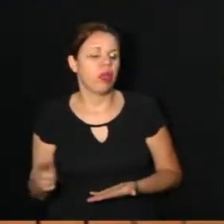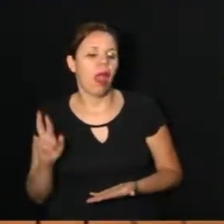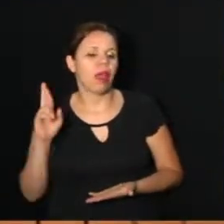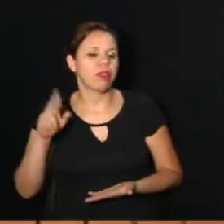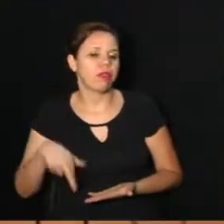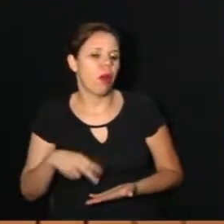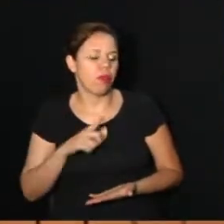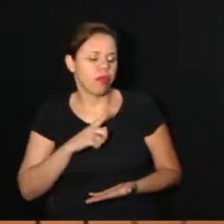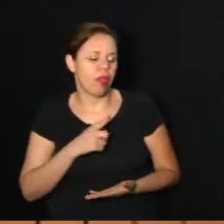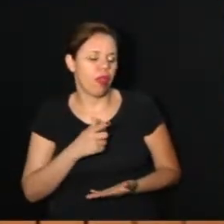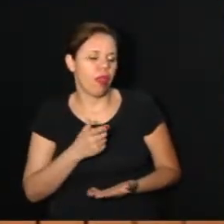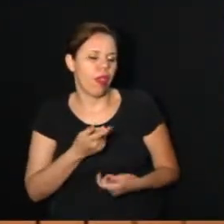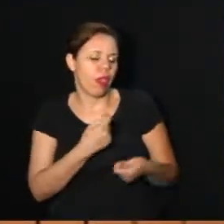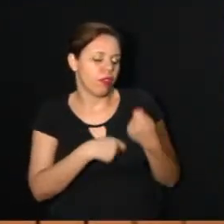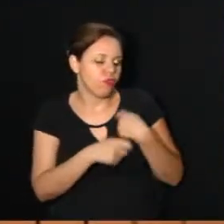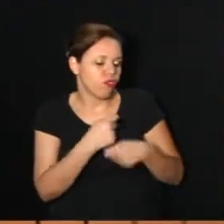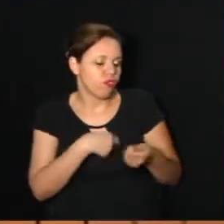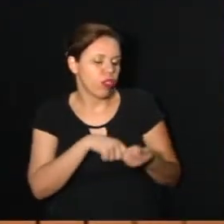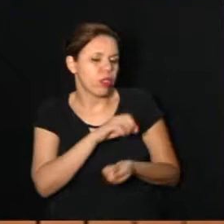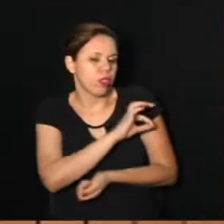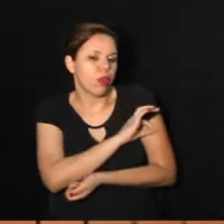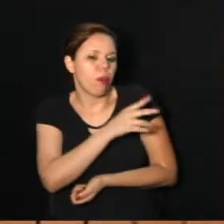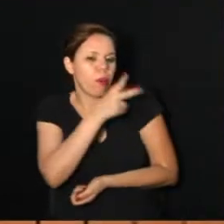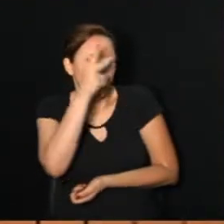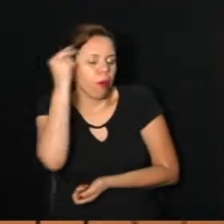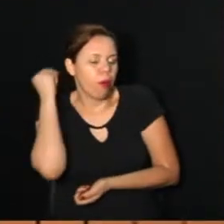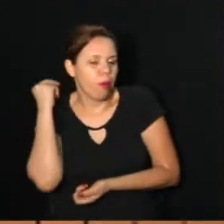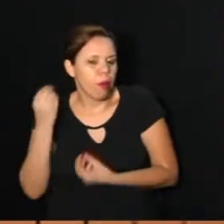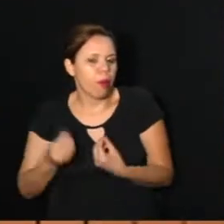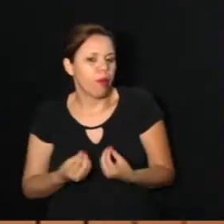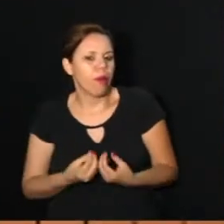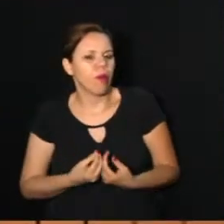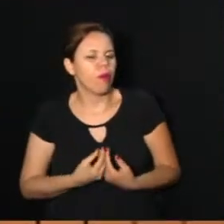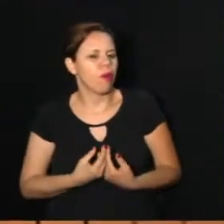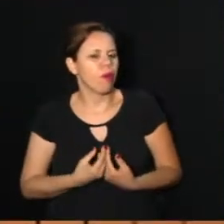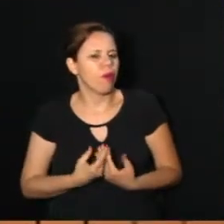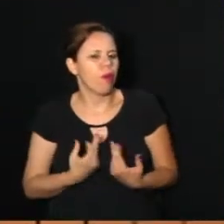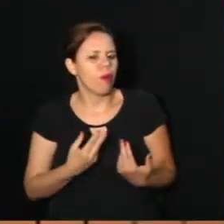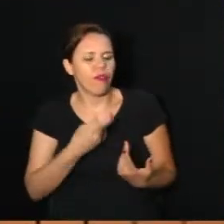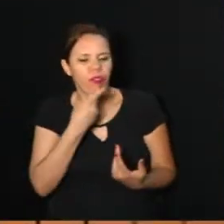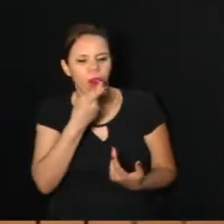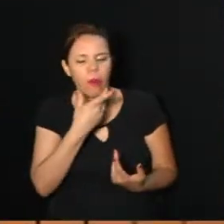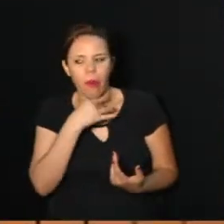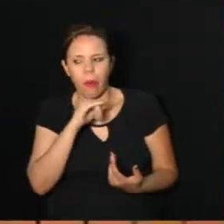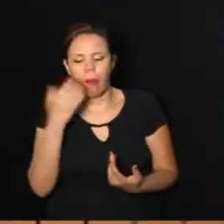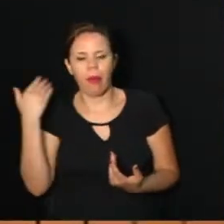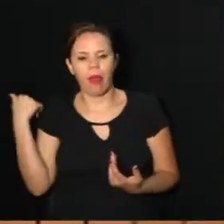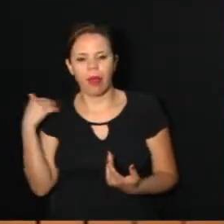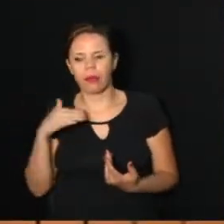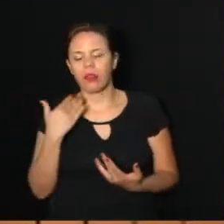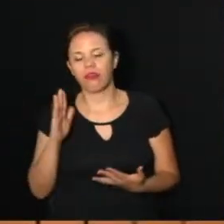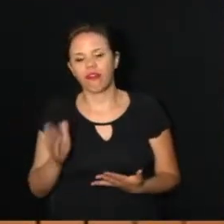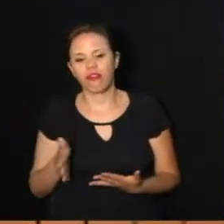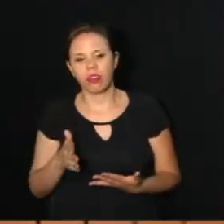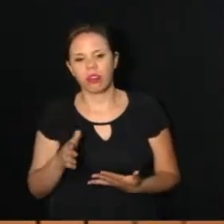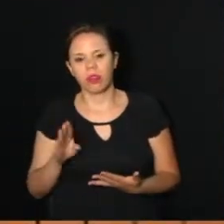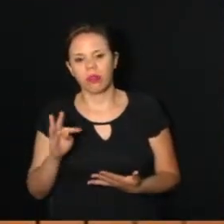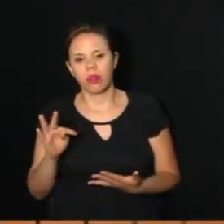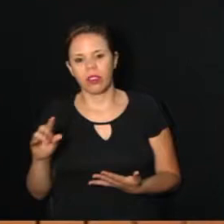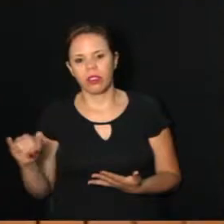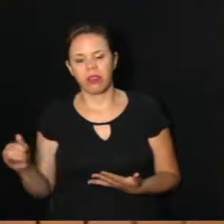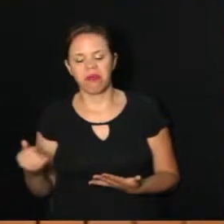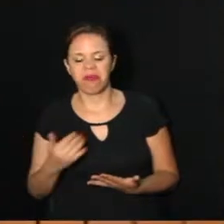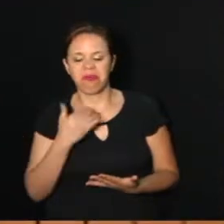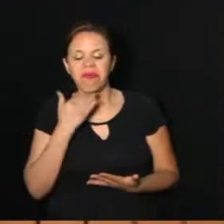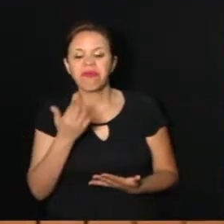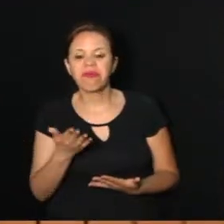pública, portanto, tudo vai, como diria meu saudoso pai, iria à bestia, né? Não vale por nada,